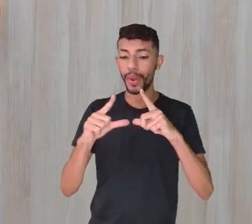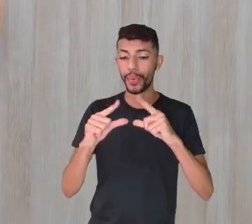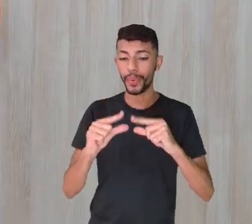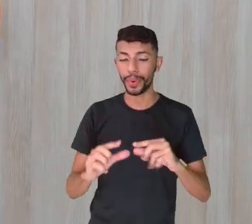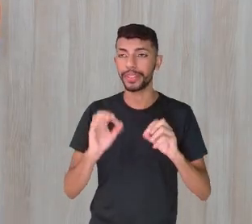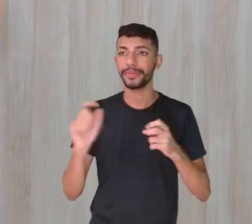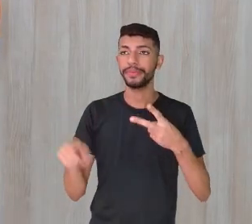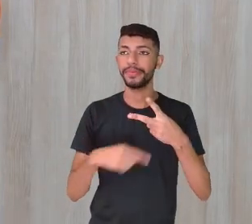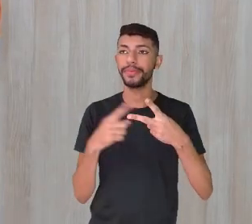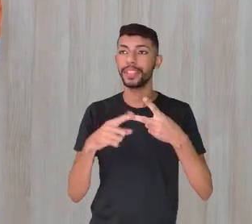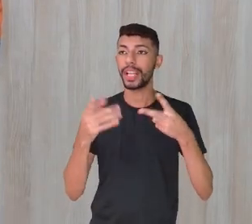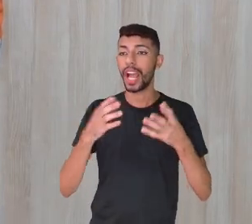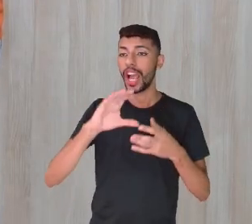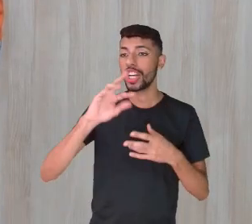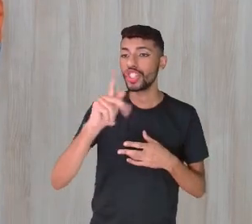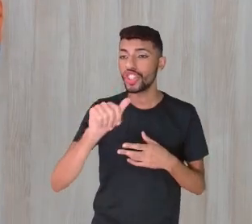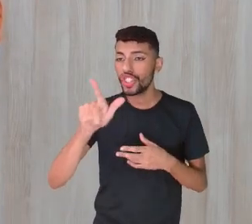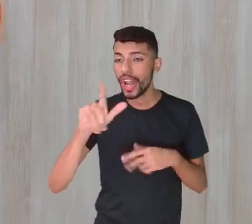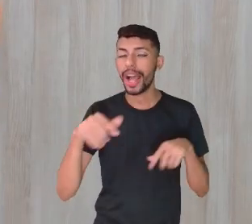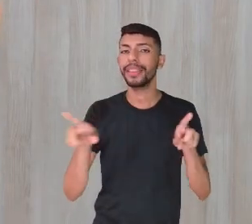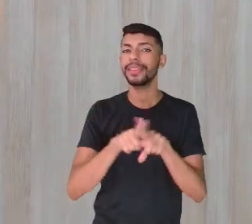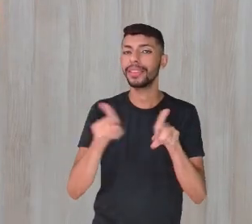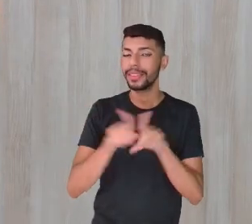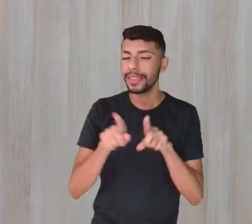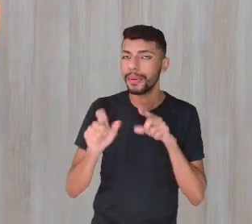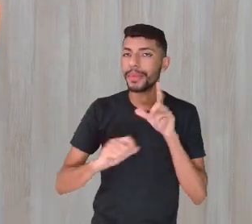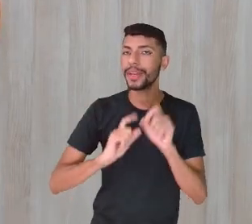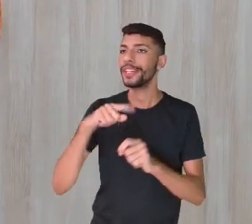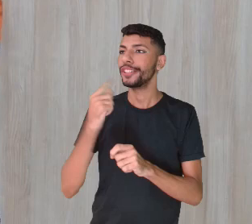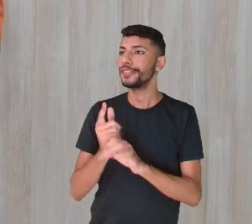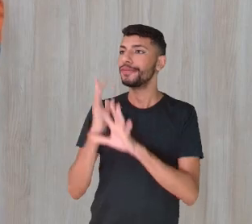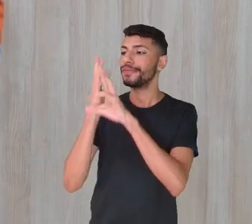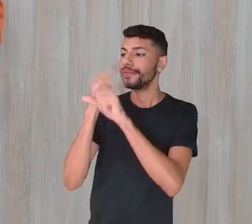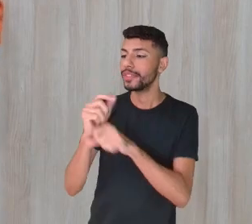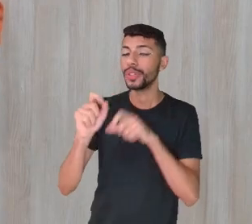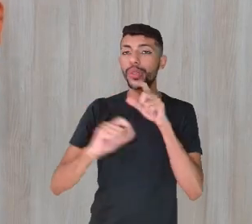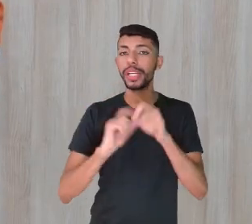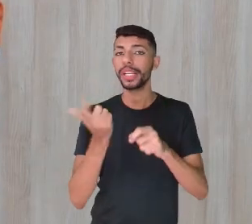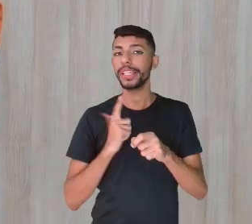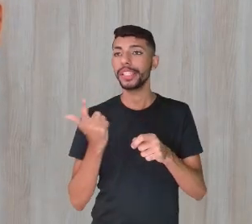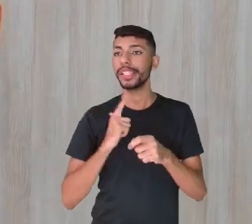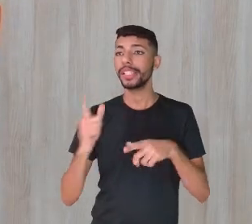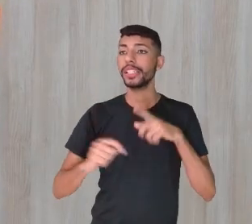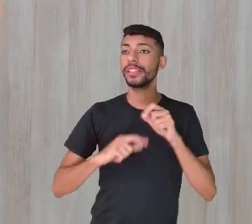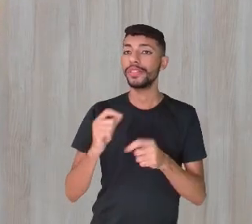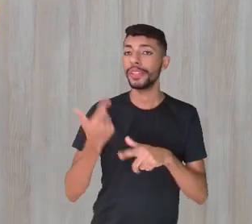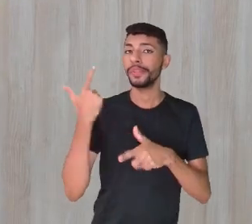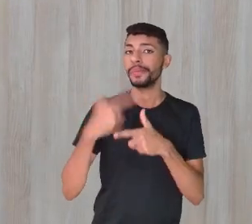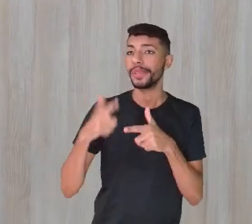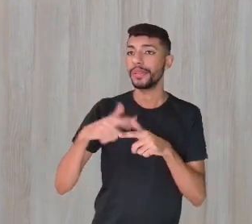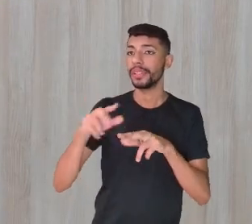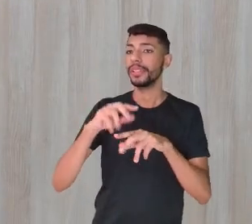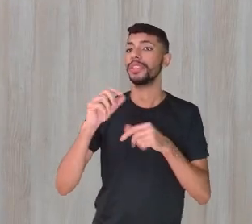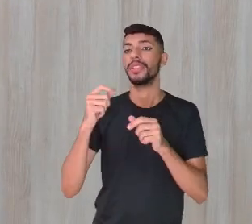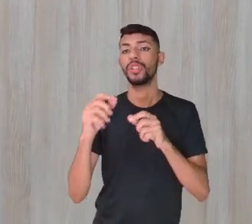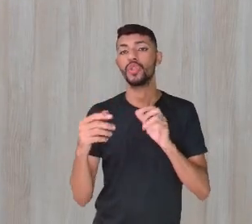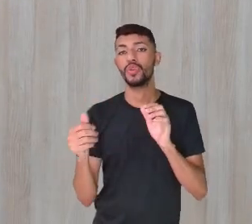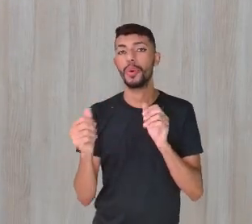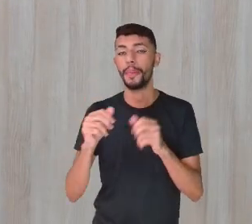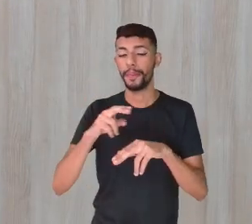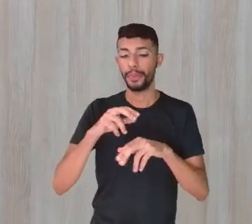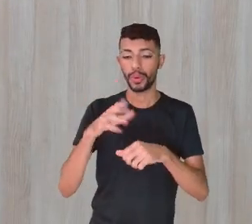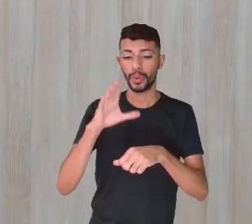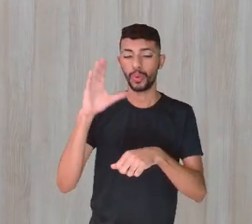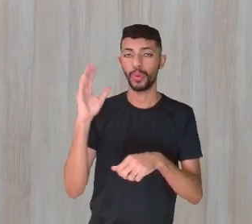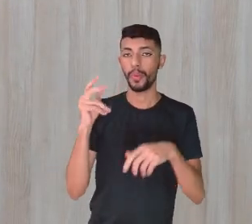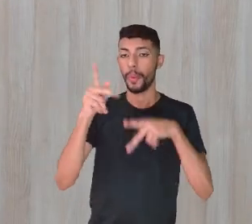do chá também, que a gente vai rever ali, que houve também um confronto, né? Com os colonos